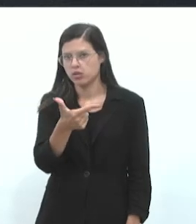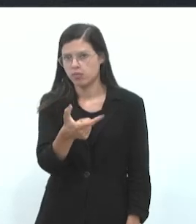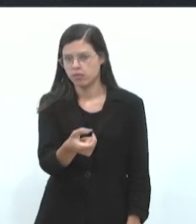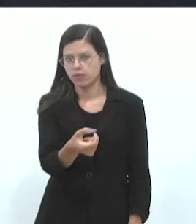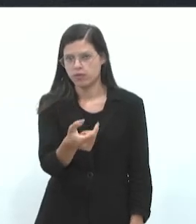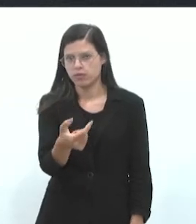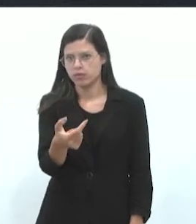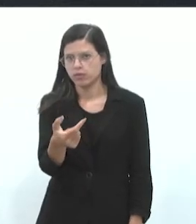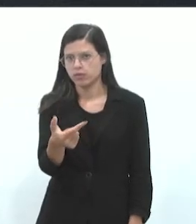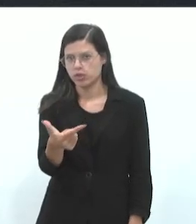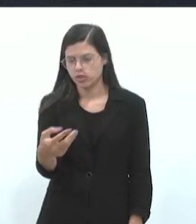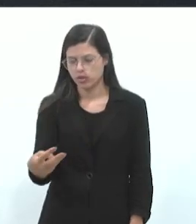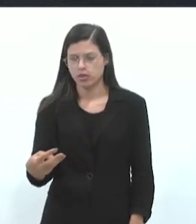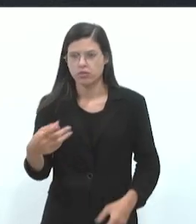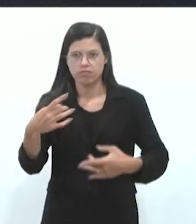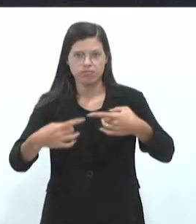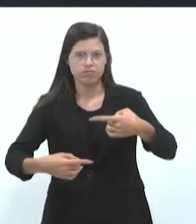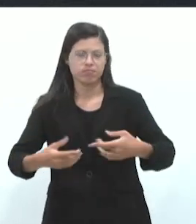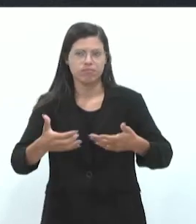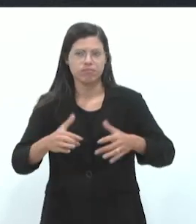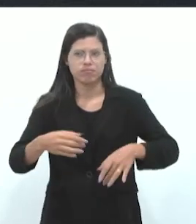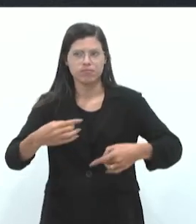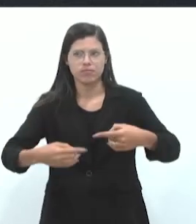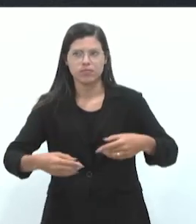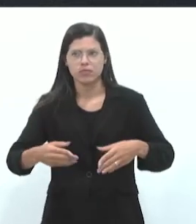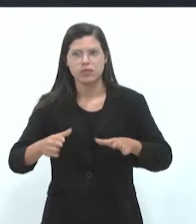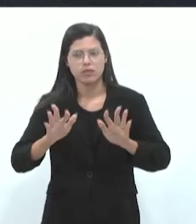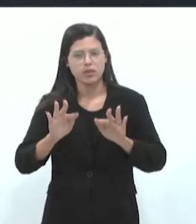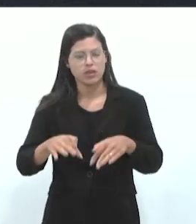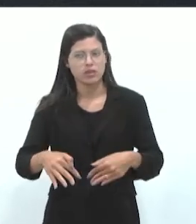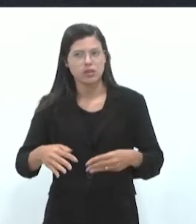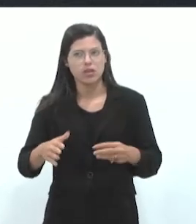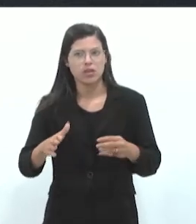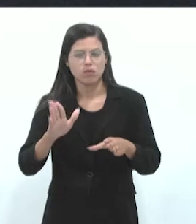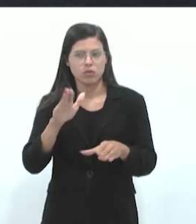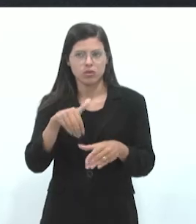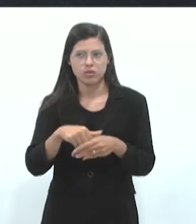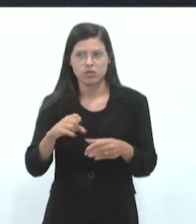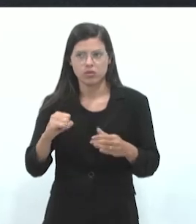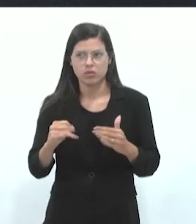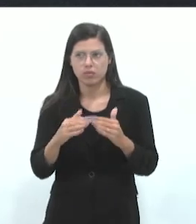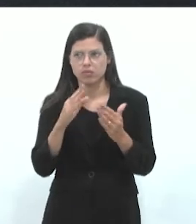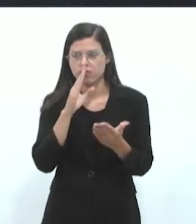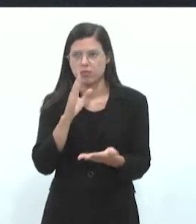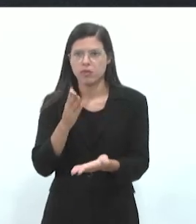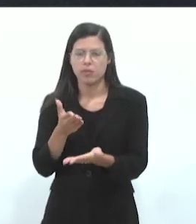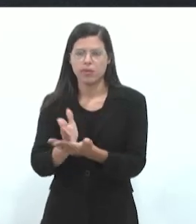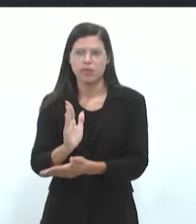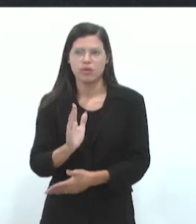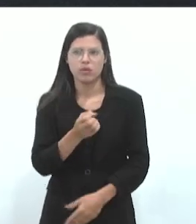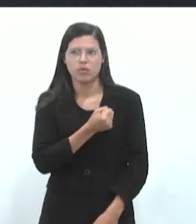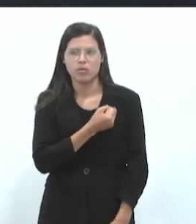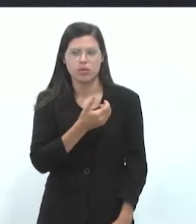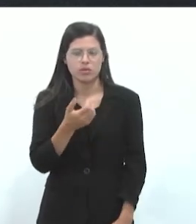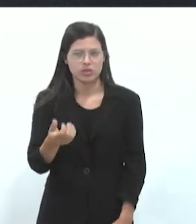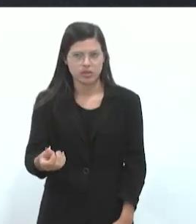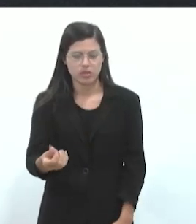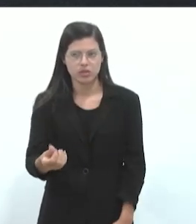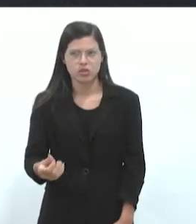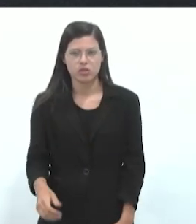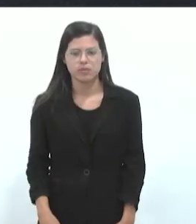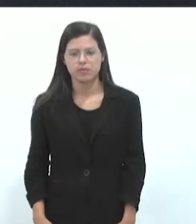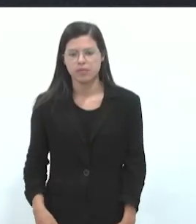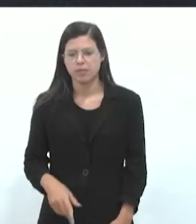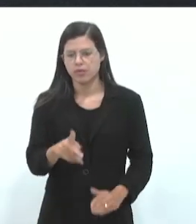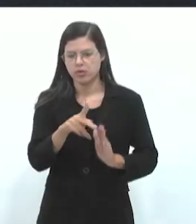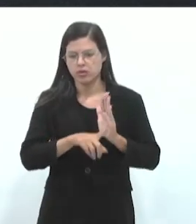discussão. Não havendo quem queira discutir, encerrada a discussão, em votação, senhores que aprovam permaneçam como estão, aprovados. 6 da pauta é o